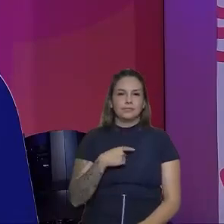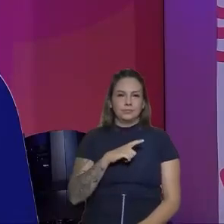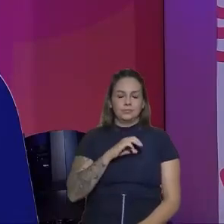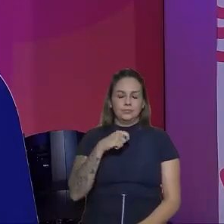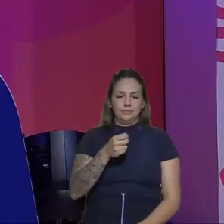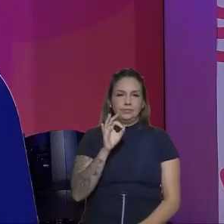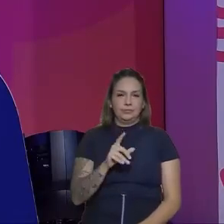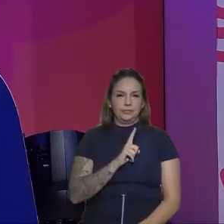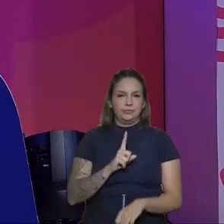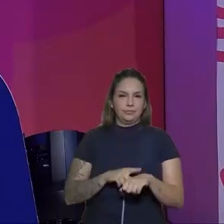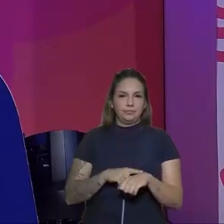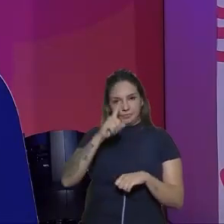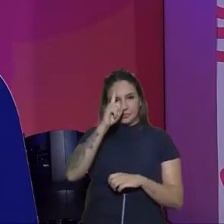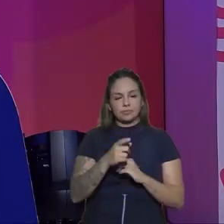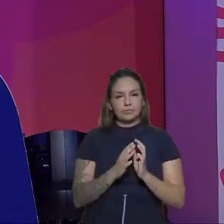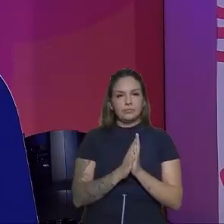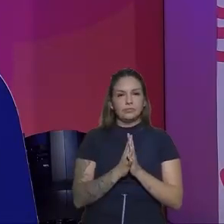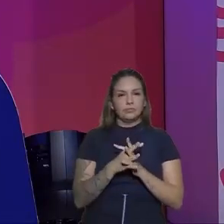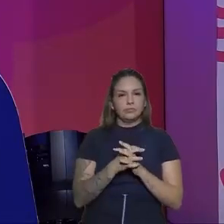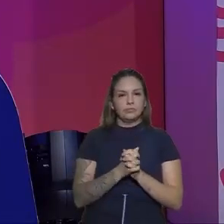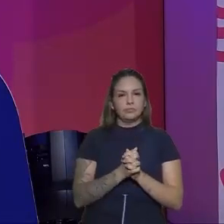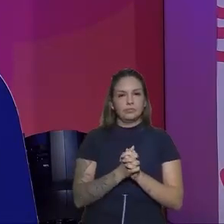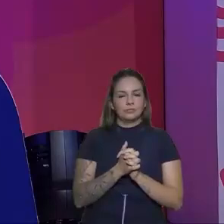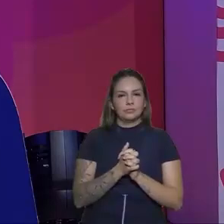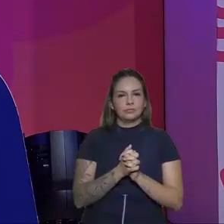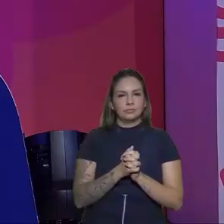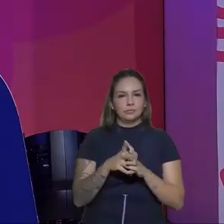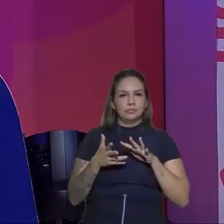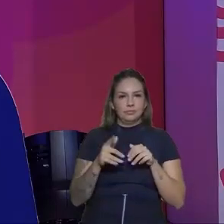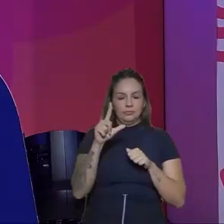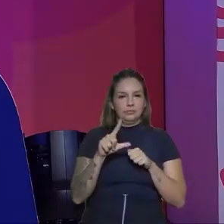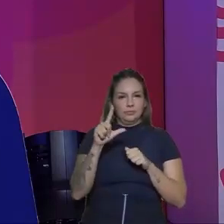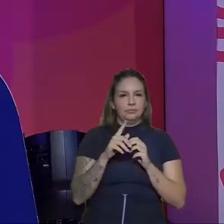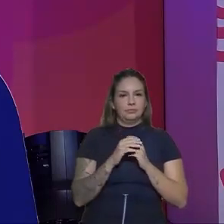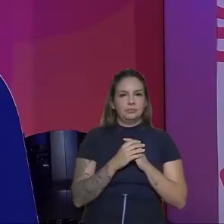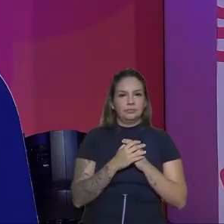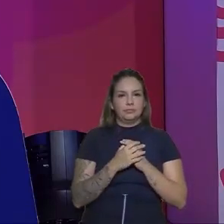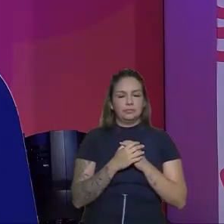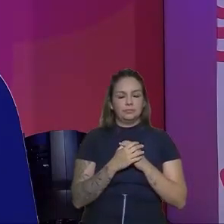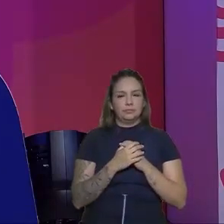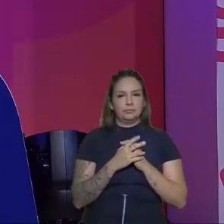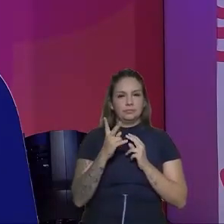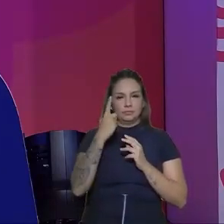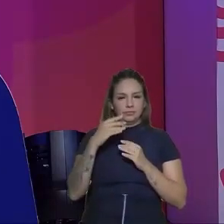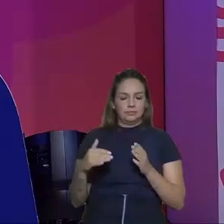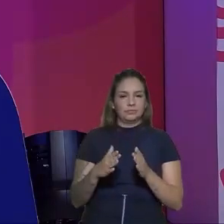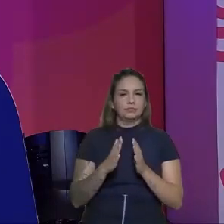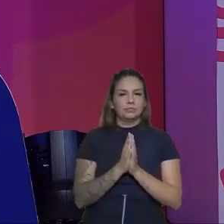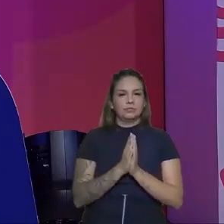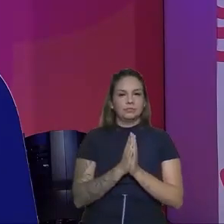mesmo tempo dava uma ordem. Então, esse mundo da literatura, ele sempre foi um